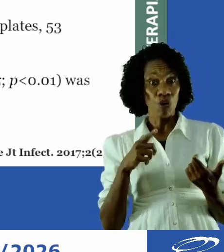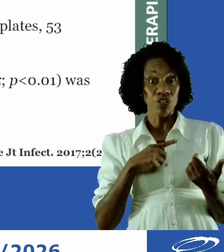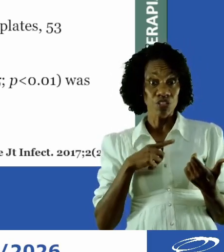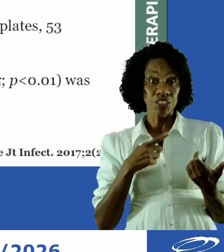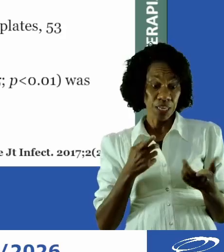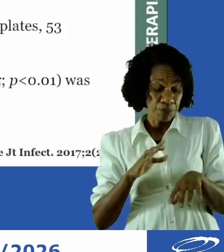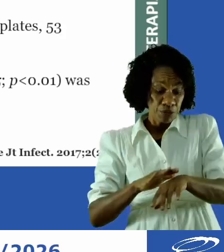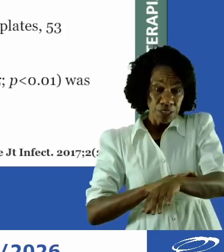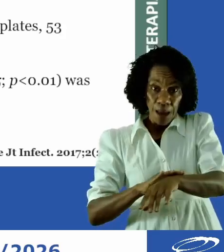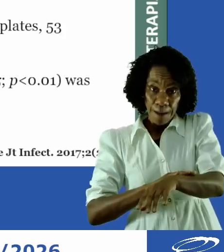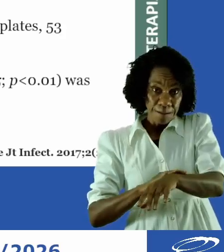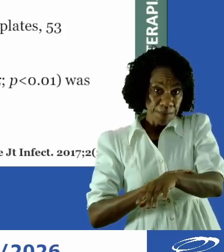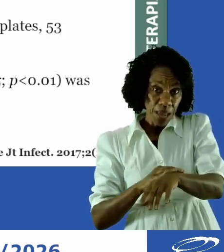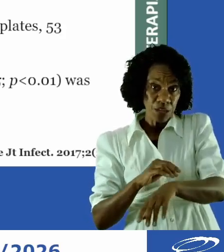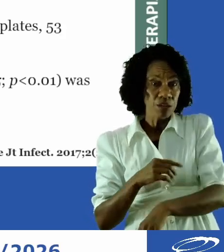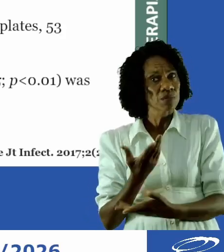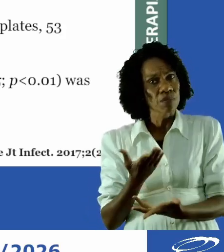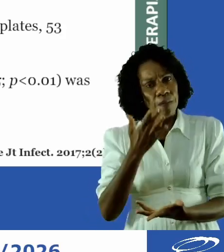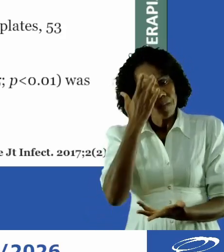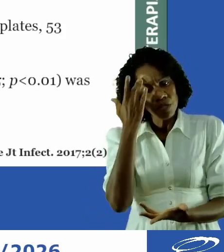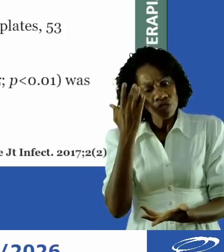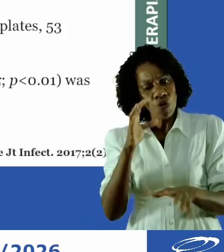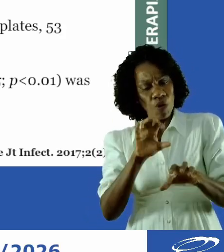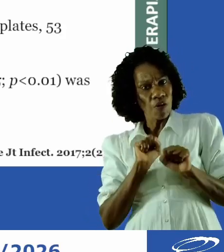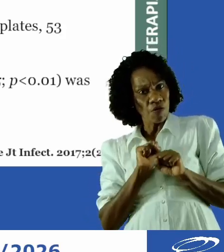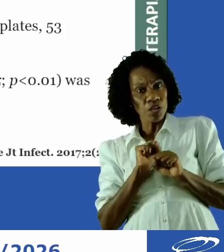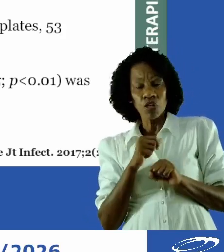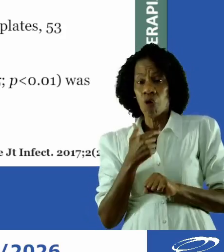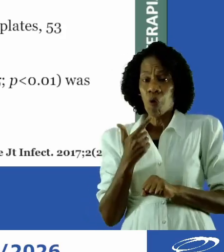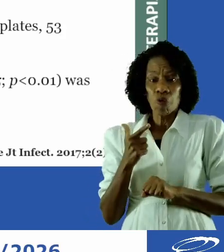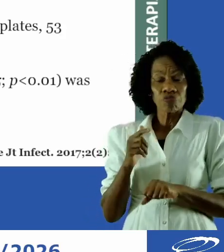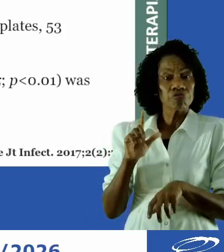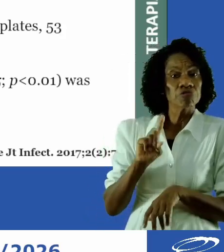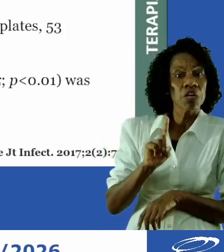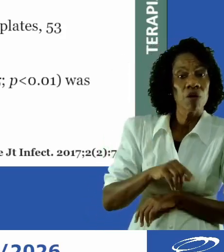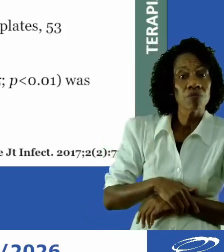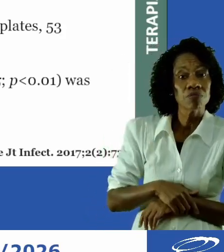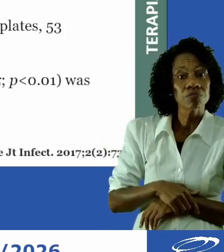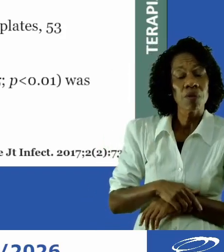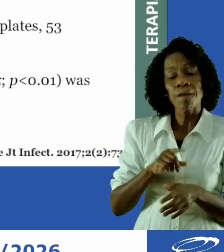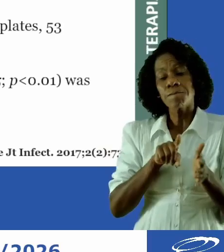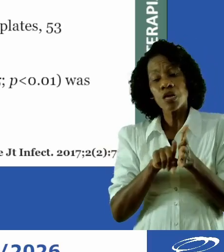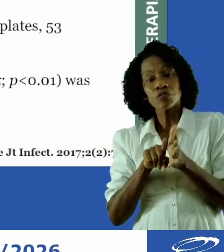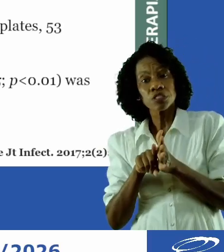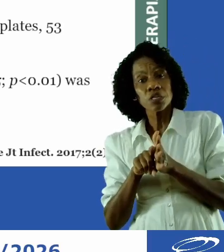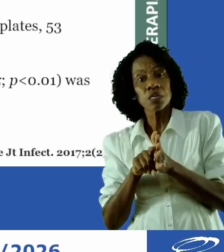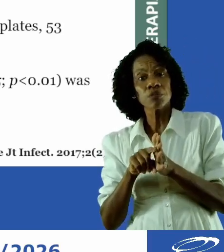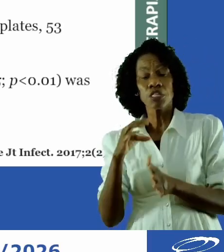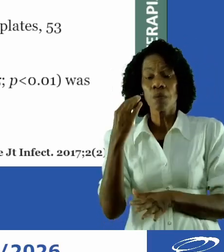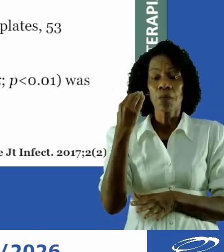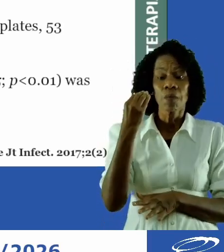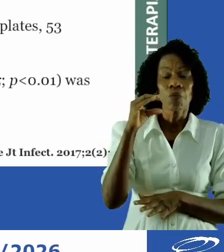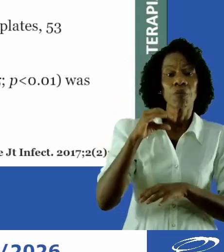na pele, uns infectam e outros não? A pergunta que nós fizemos foi essa, e nós publicamos, acho que no ano passado, no Scientific Reports, e